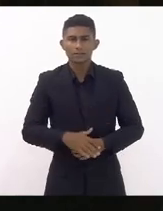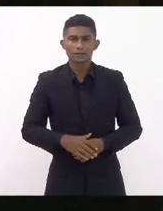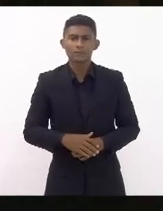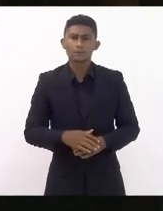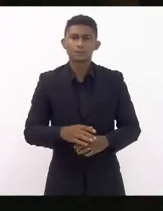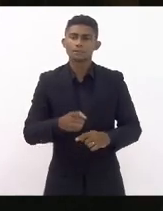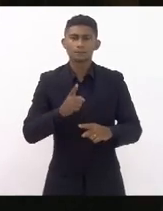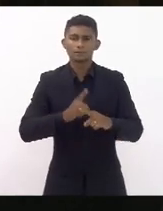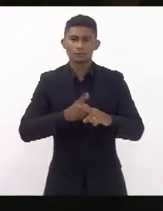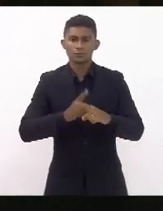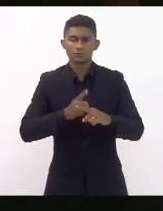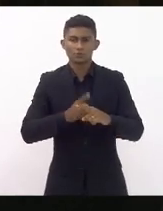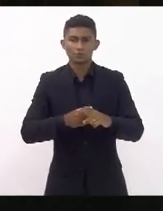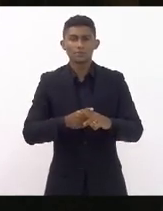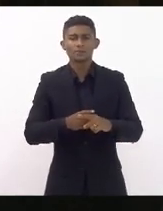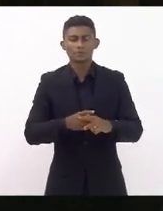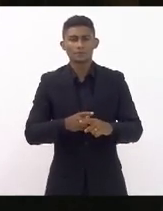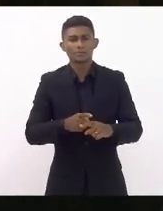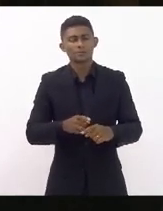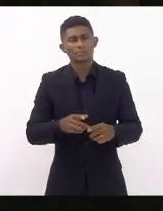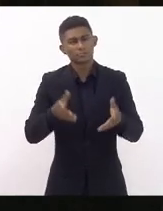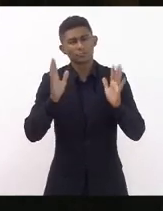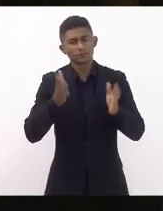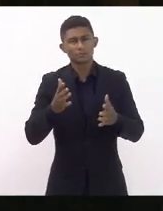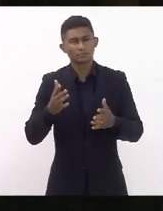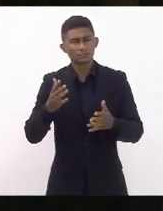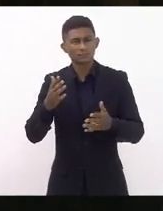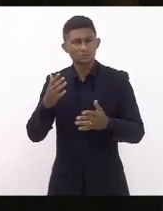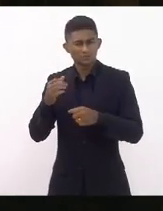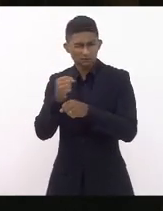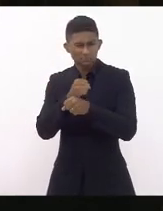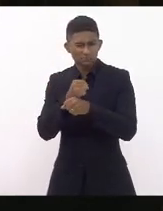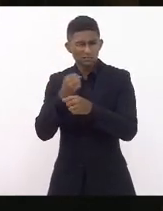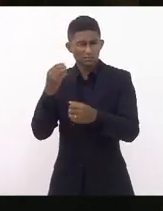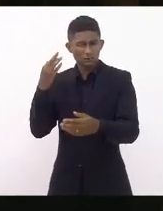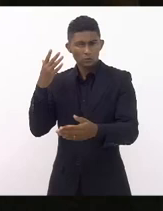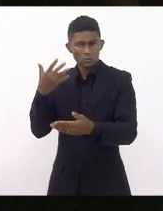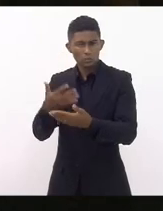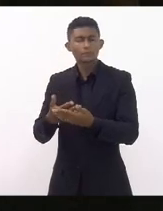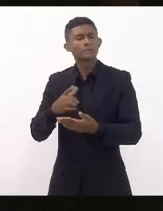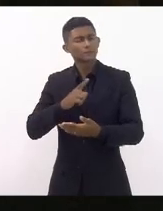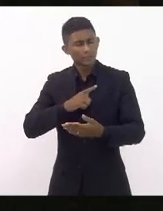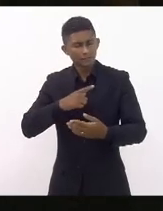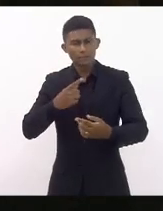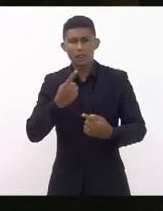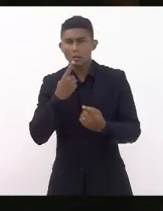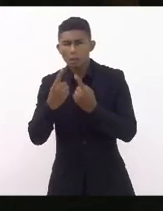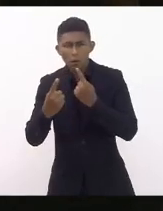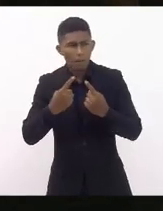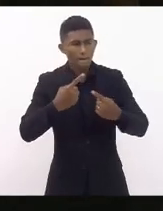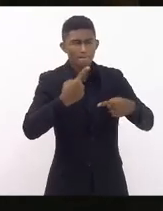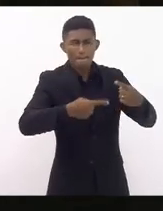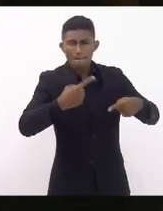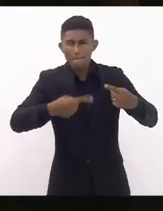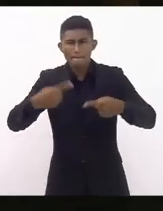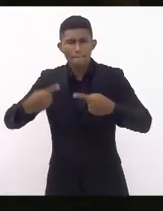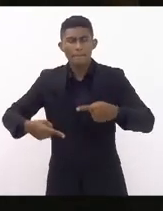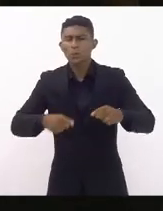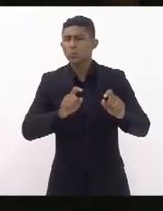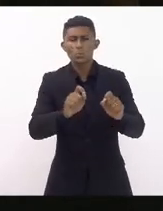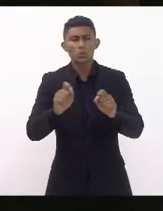porque nos últimos tempos veio à tona um grande debate, importante debate sobre a